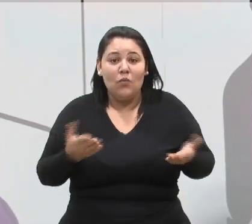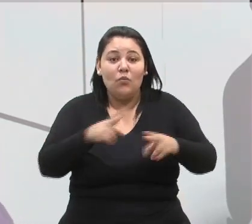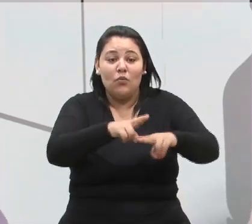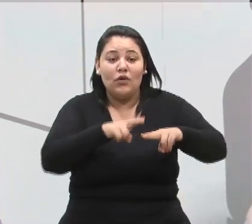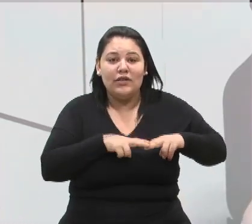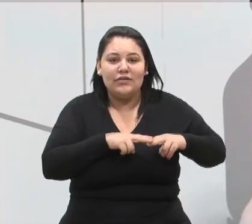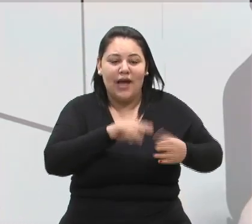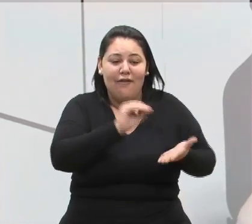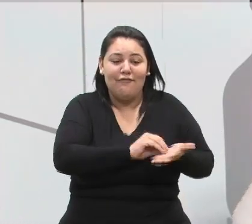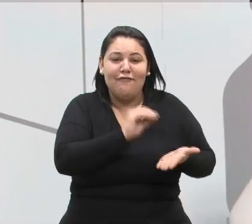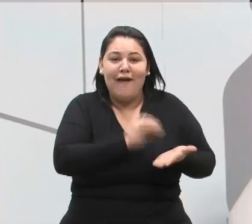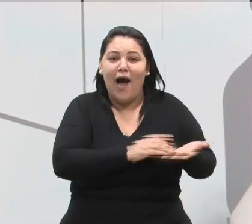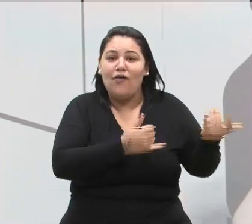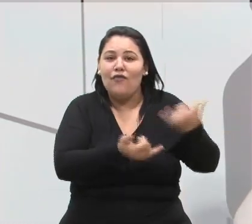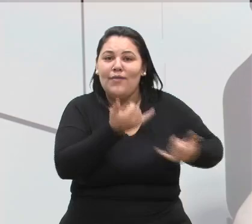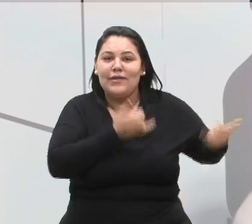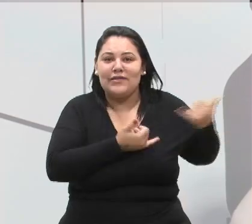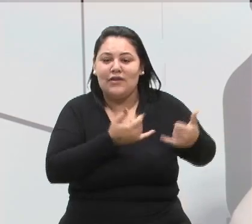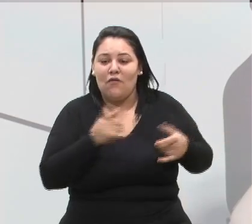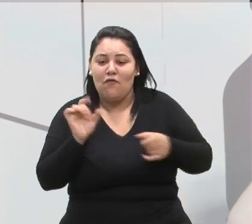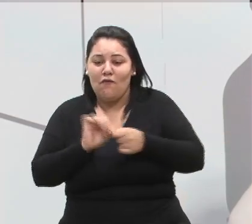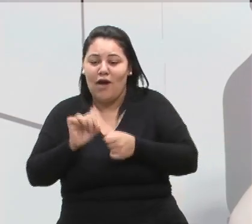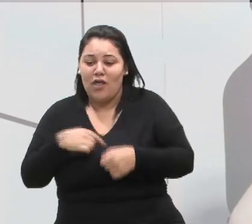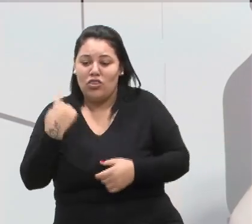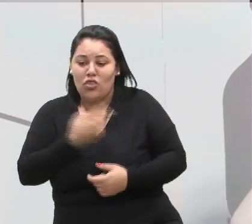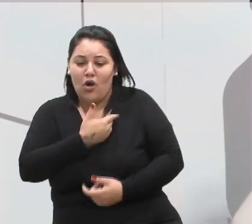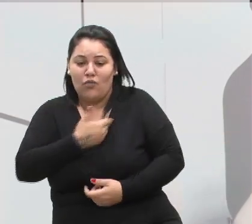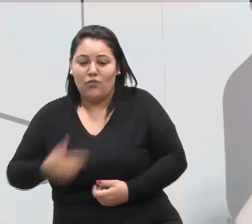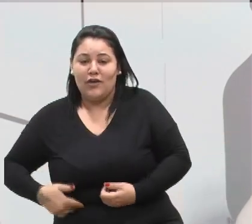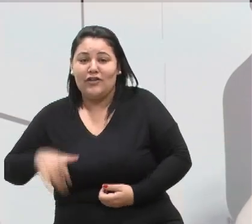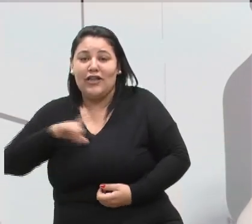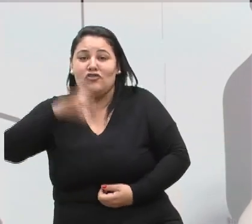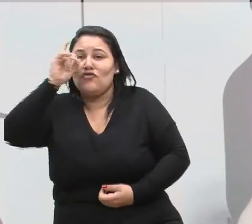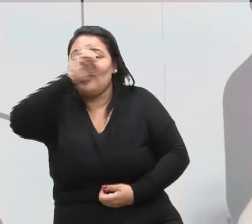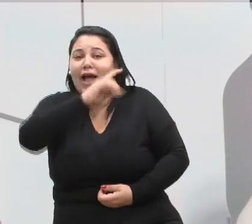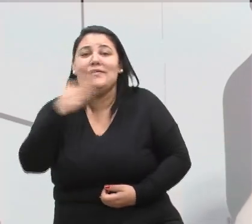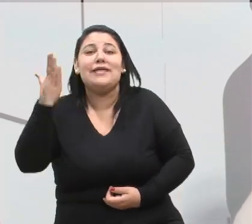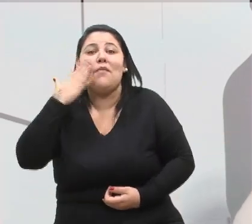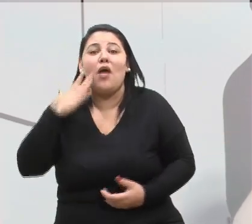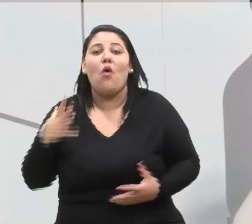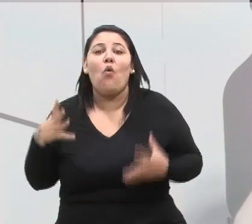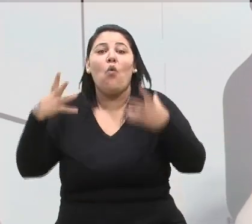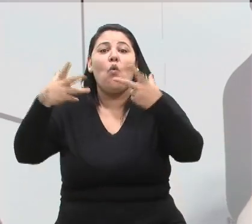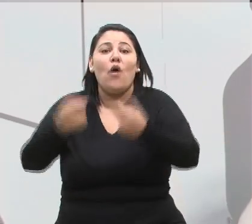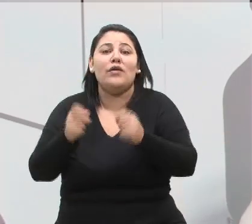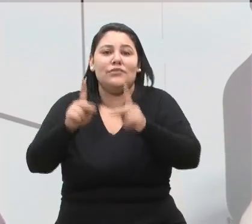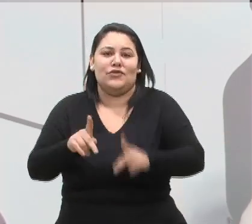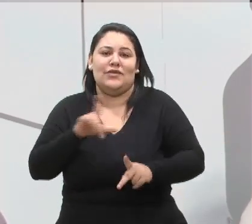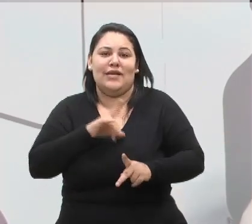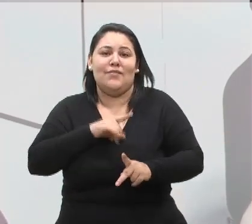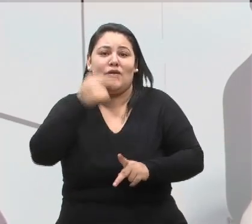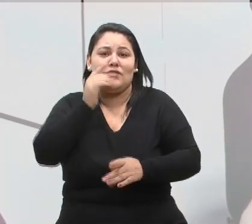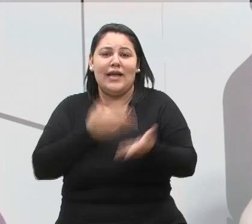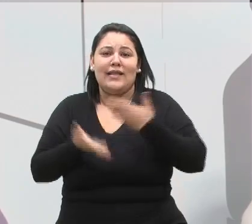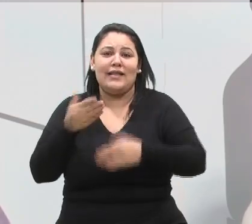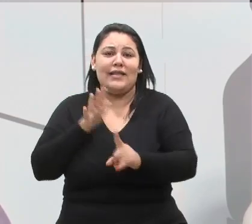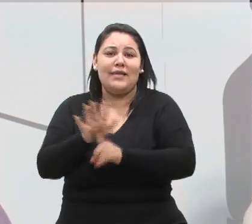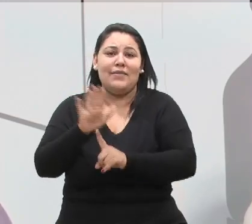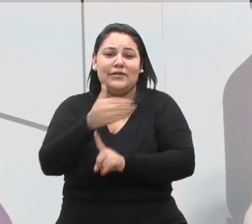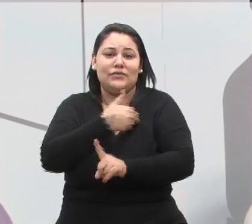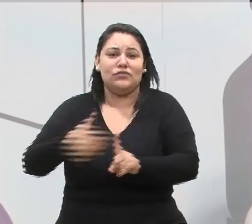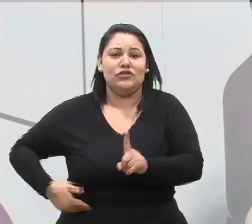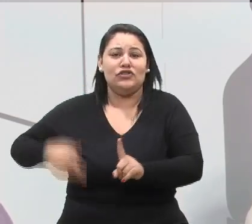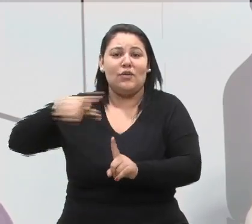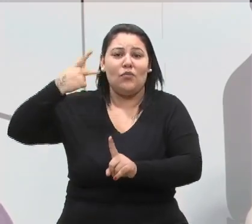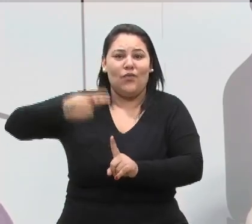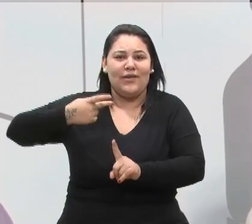falta de dados faz com que o gestor público tenha dificuldade em pensar em políticas públicas que sejam assertivas.